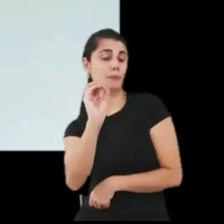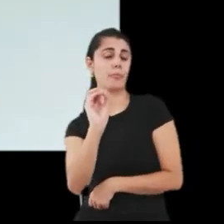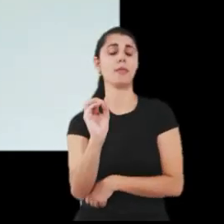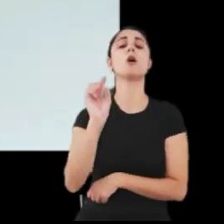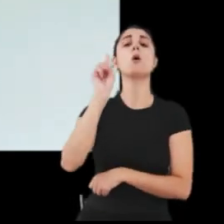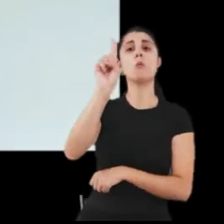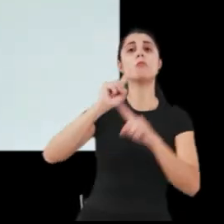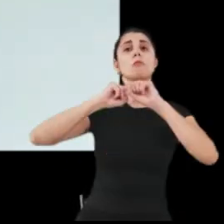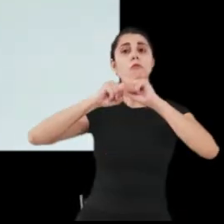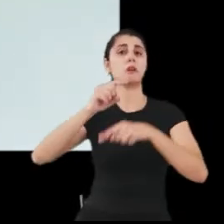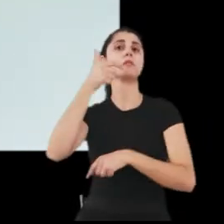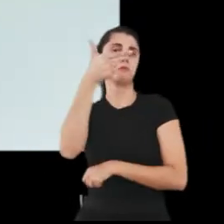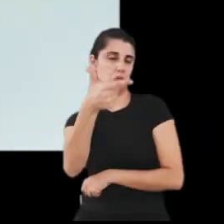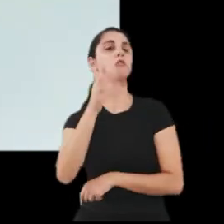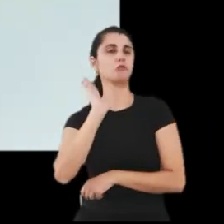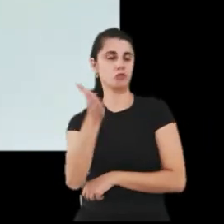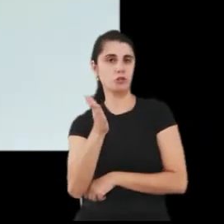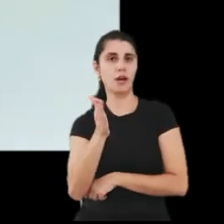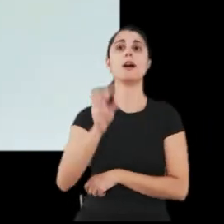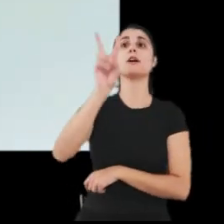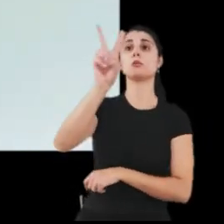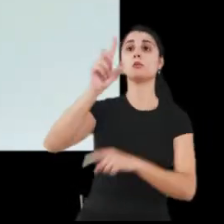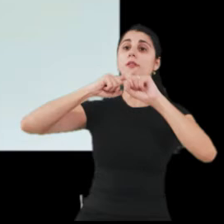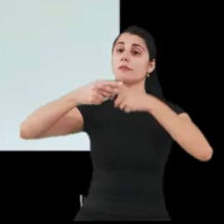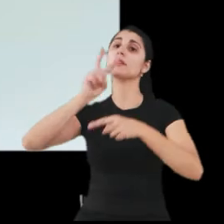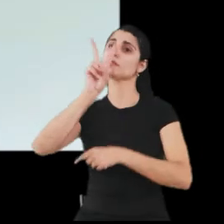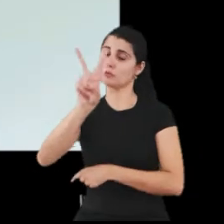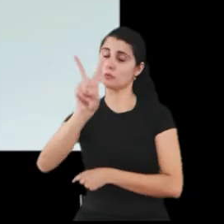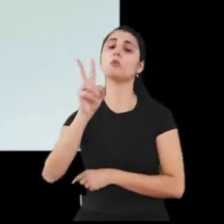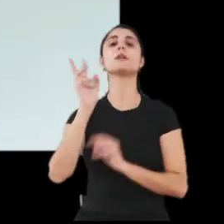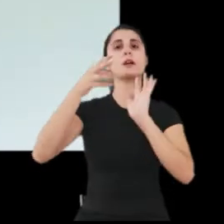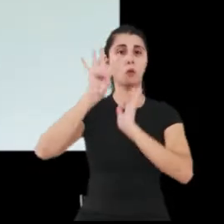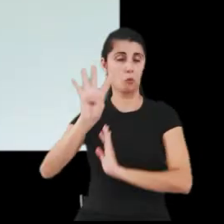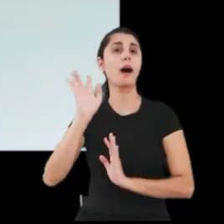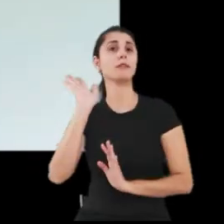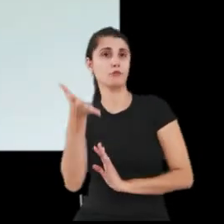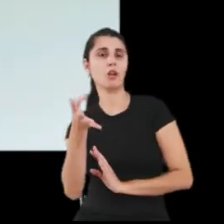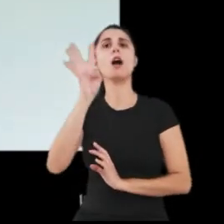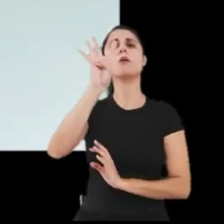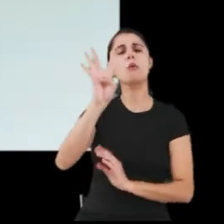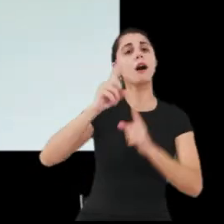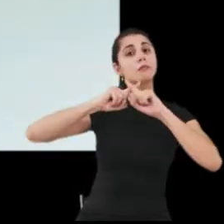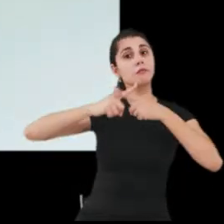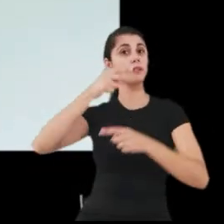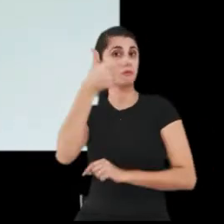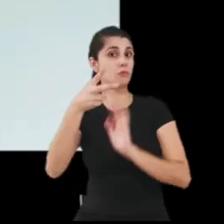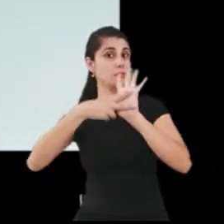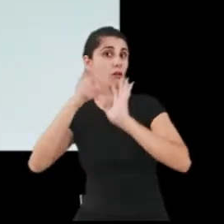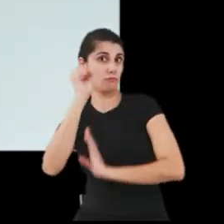1 vezes 2, 2 já temos. 2 vezes 2, 4 já temos. 4 vezes 2 dá